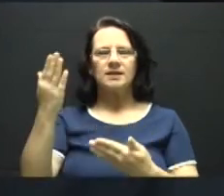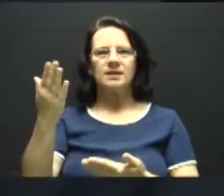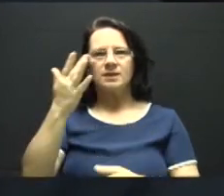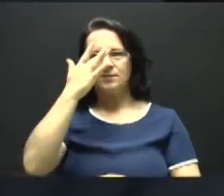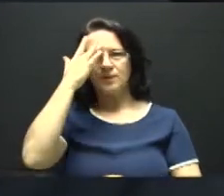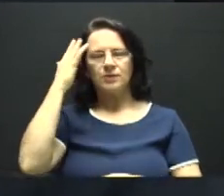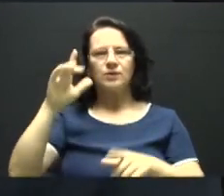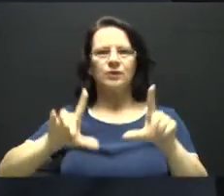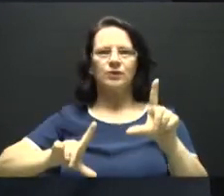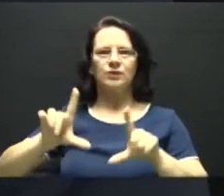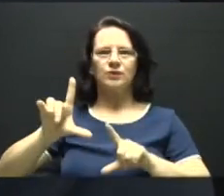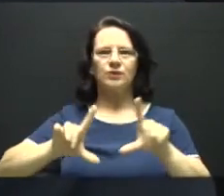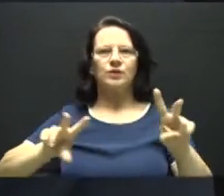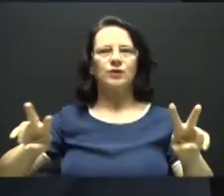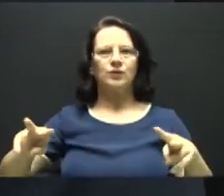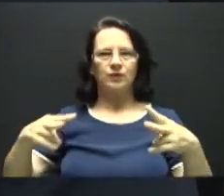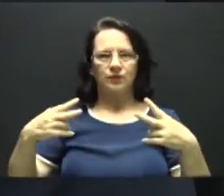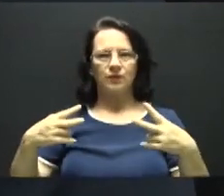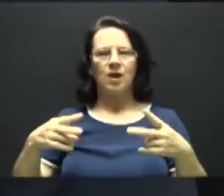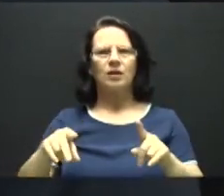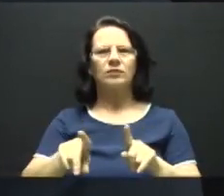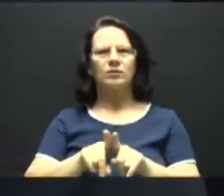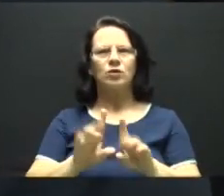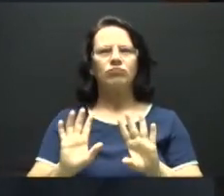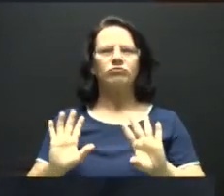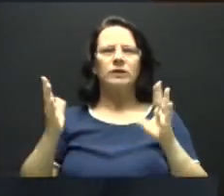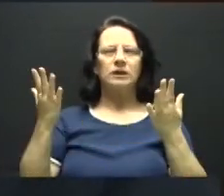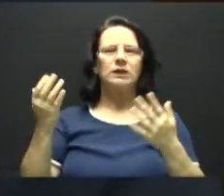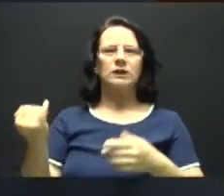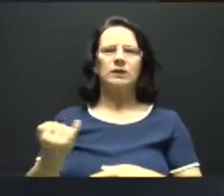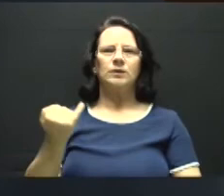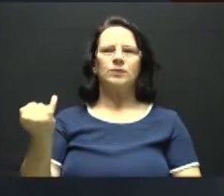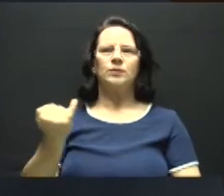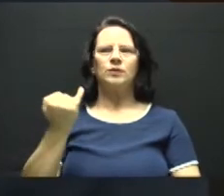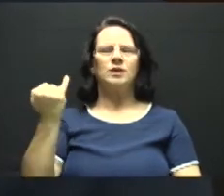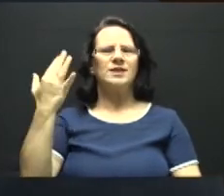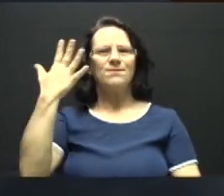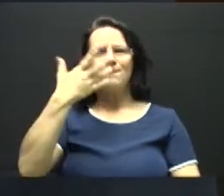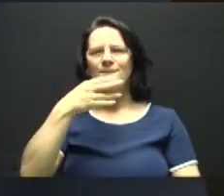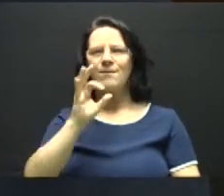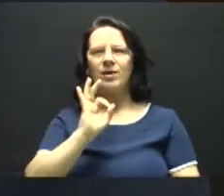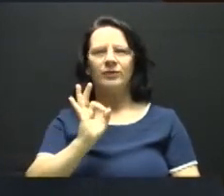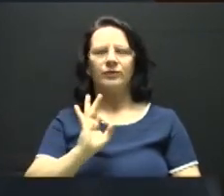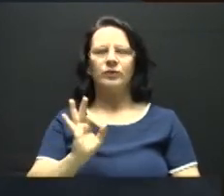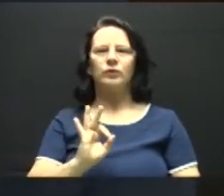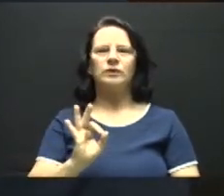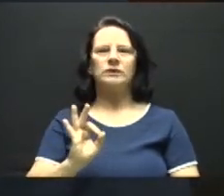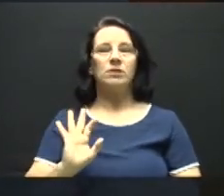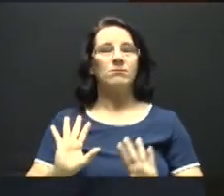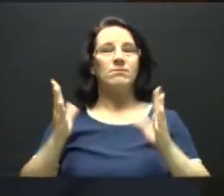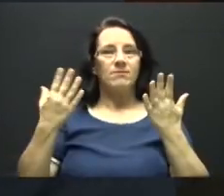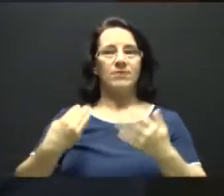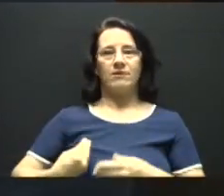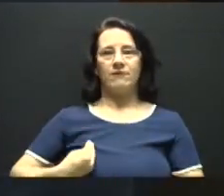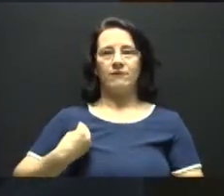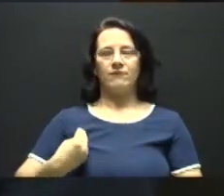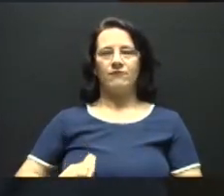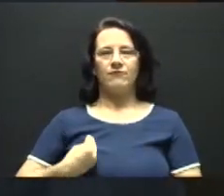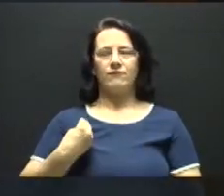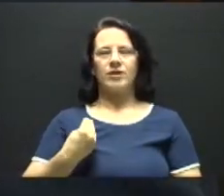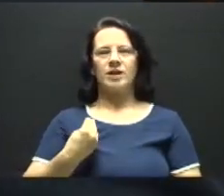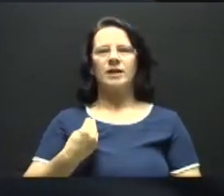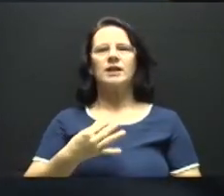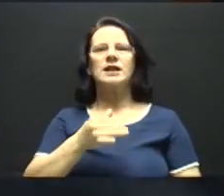estão acompanhando a tv câmara um evento assim de suma importância maravilhoso celebrar a vida é isso é receber o testemunho